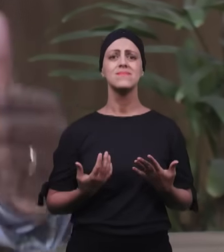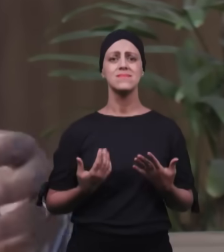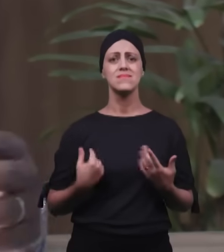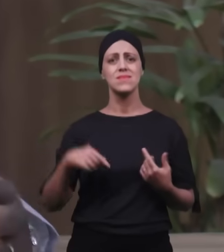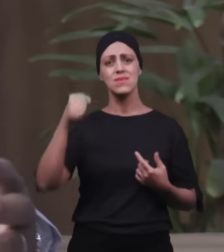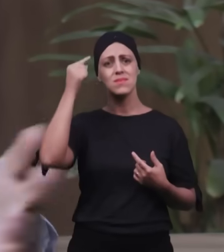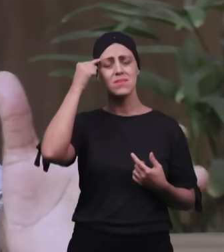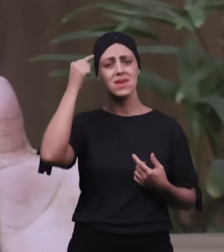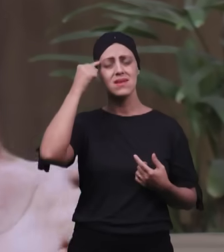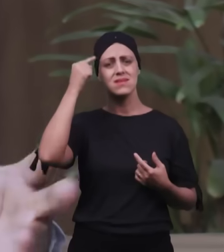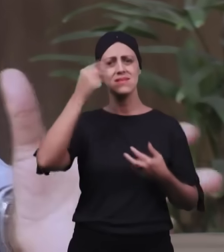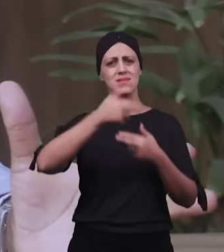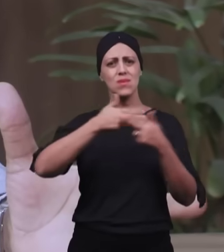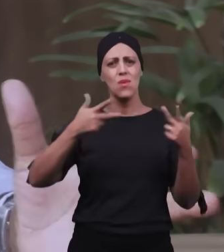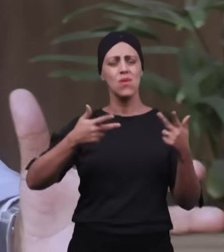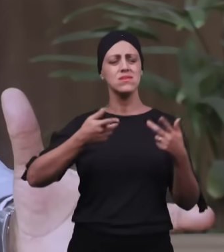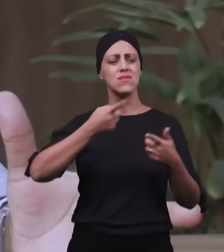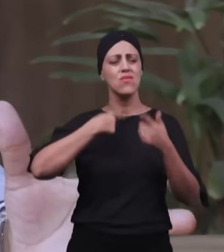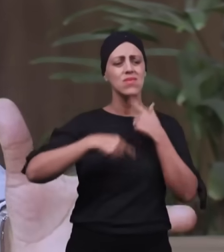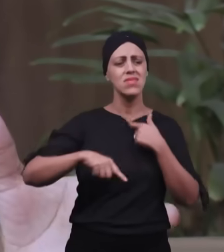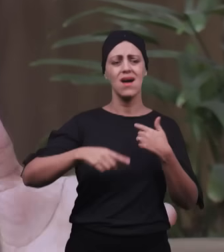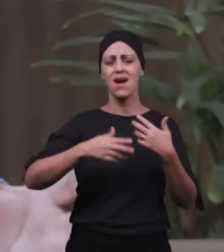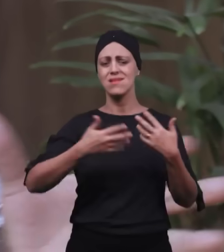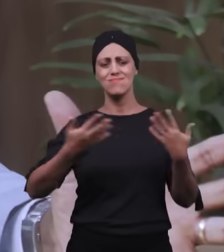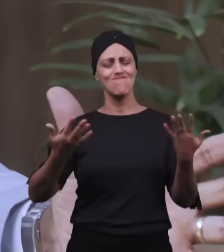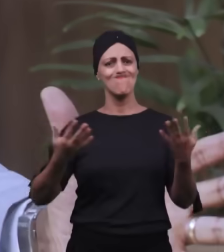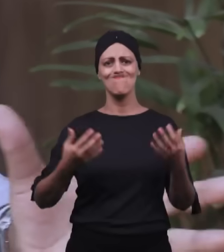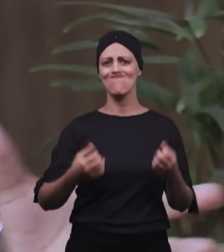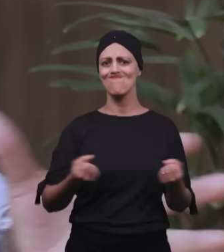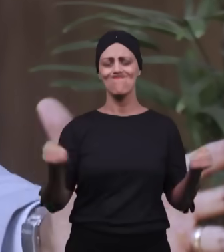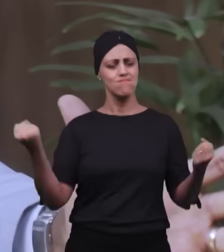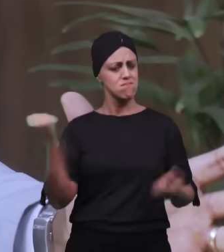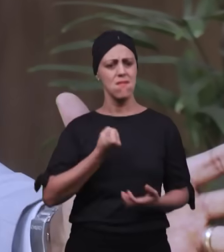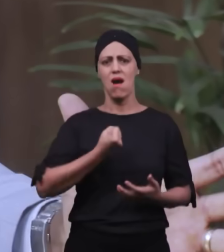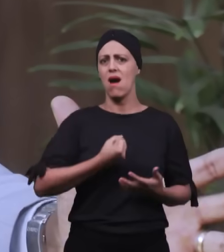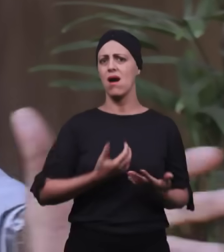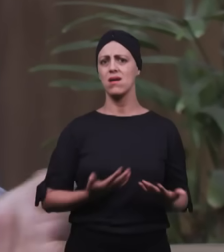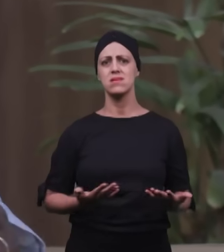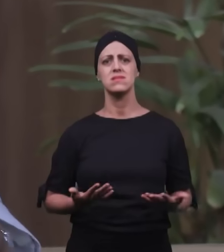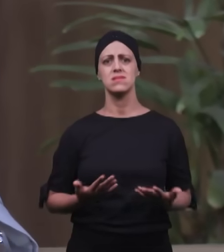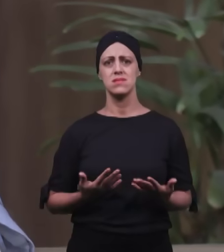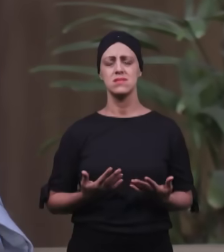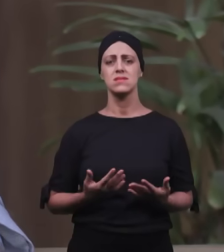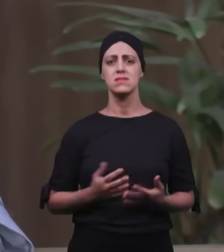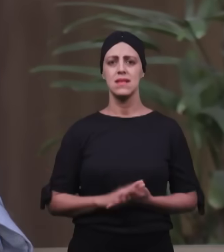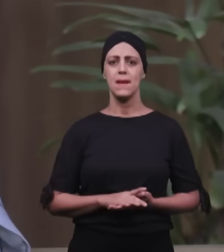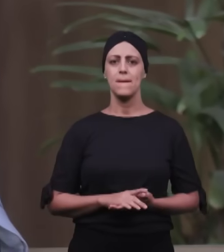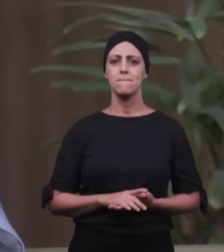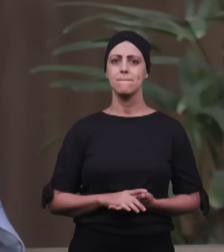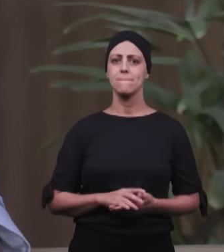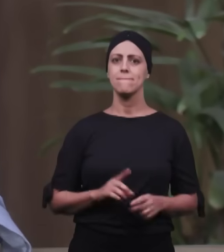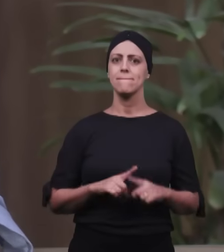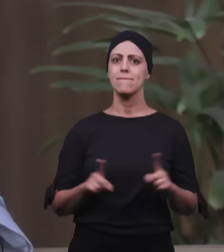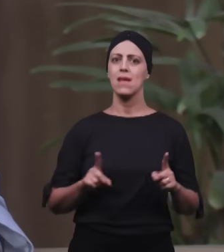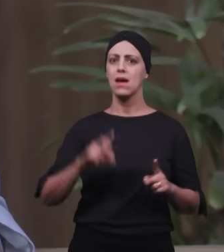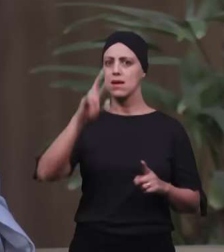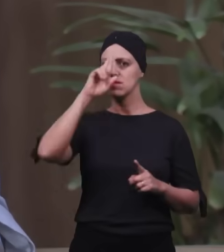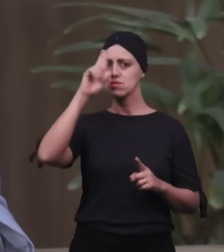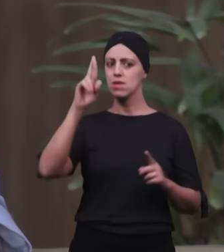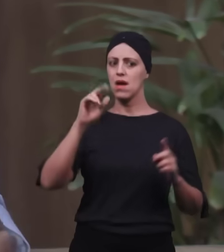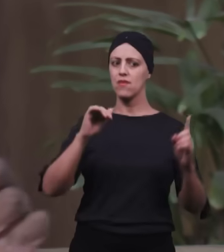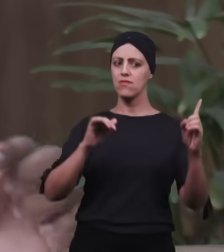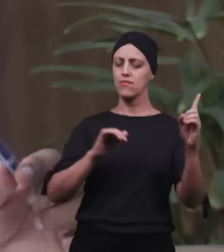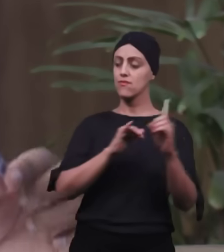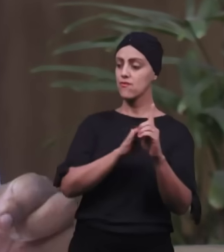drogas de atitudes que ela queria tomar ele disse hoje eu vou dar um jeito nisso e naquela hora o Senhor nos